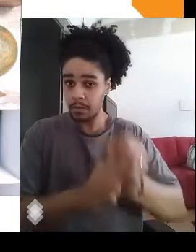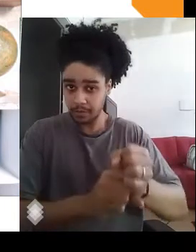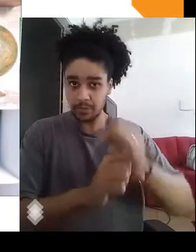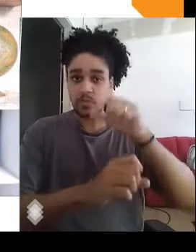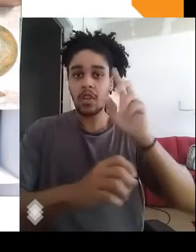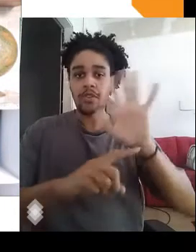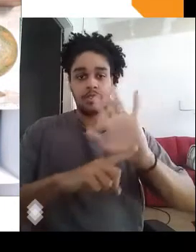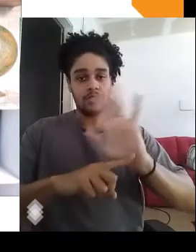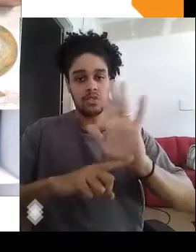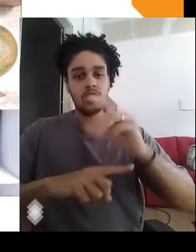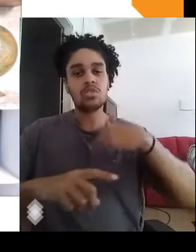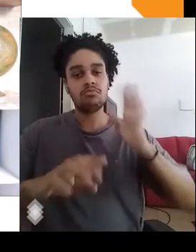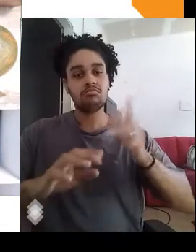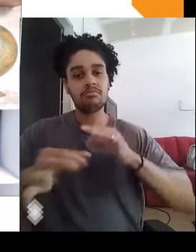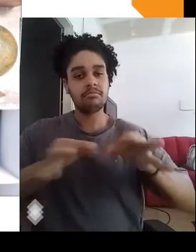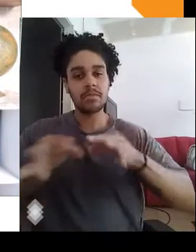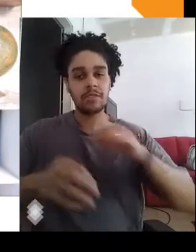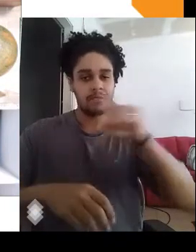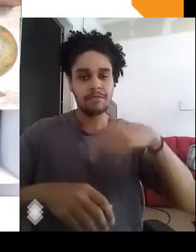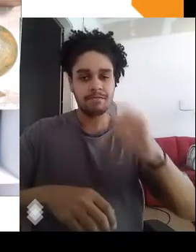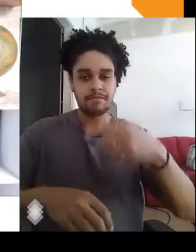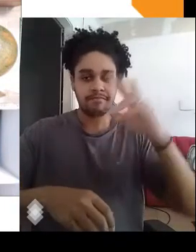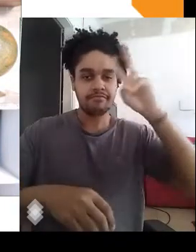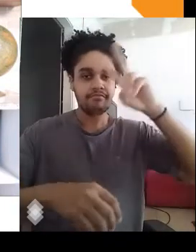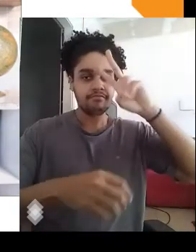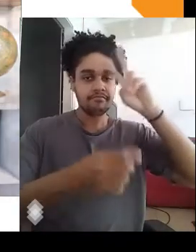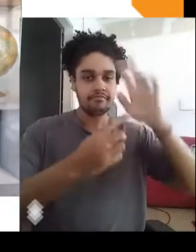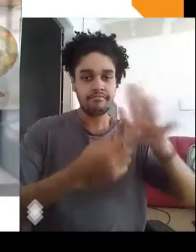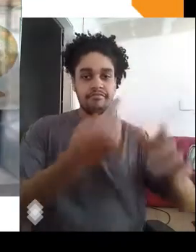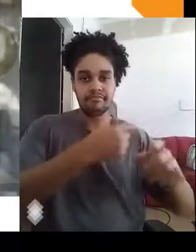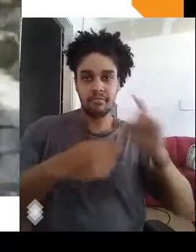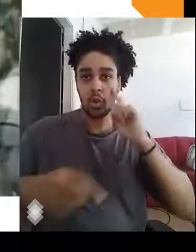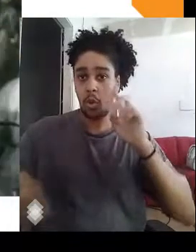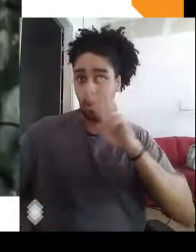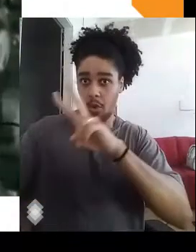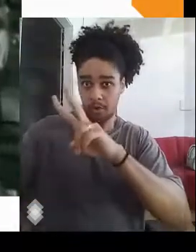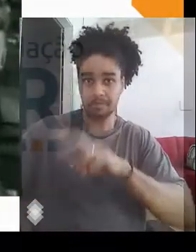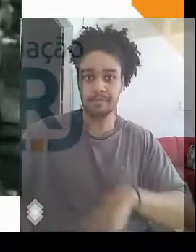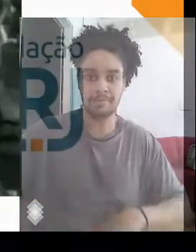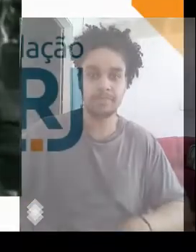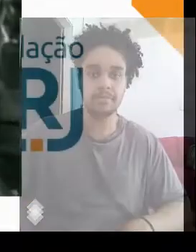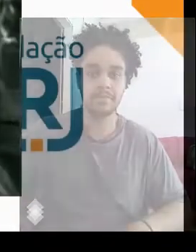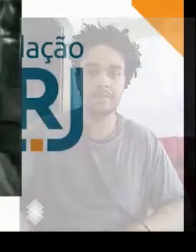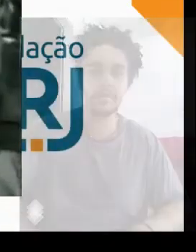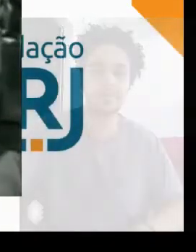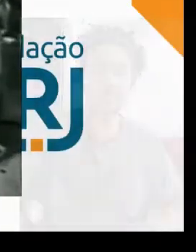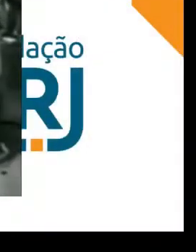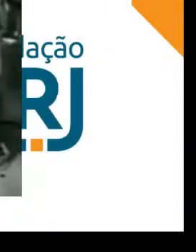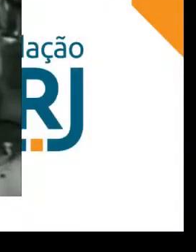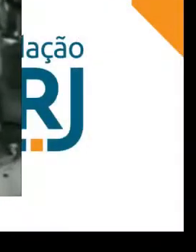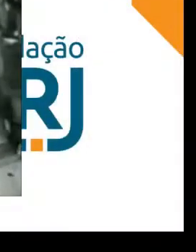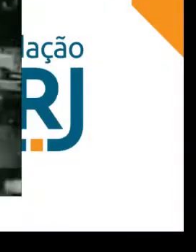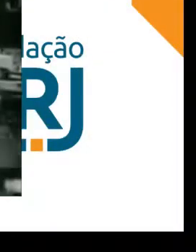que eu preparei para que vocês rememorem aquele processo de produção. Mas o maior progresso de todos é a